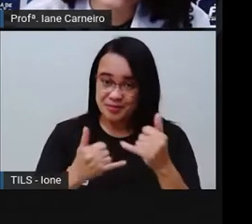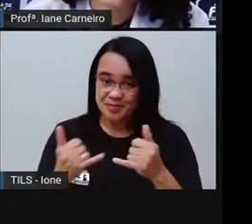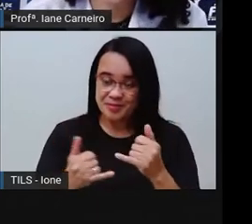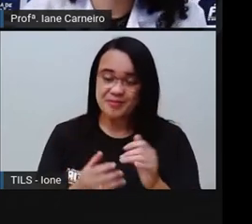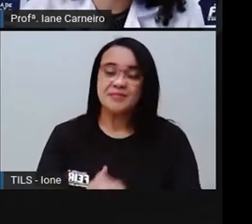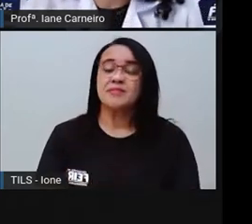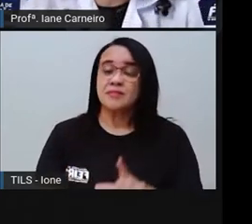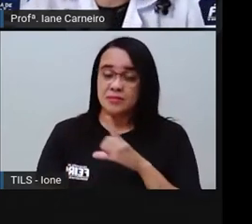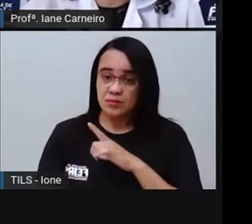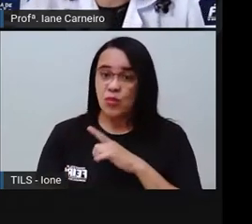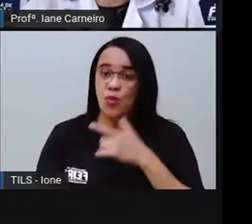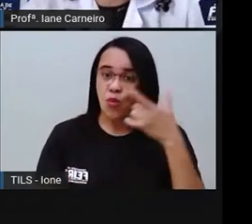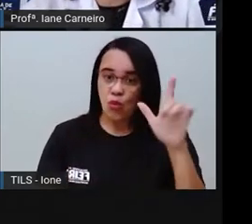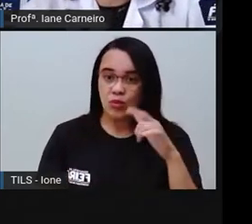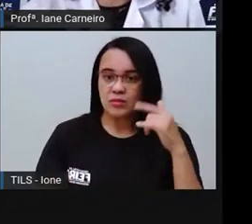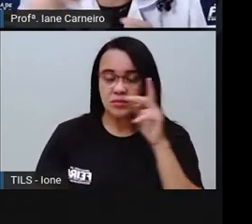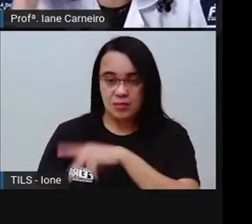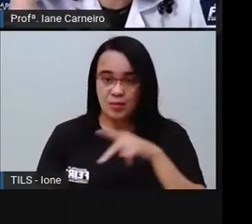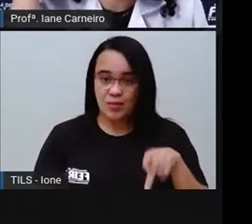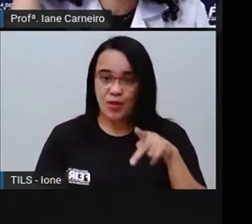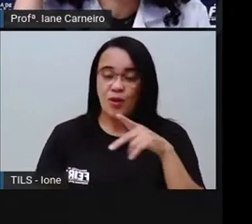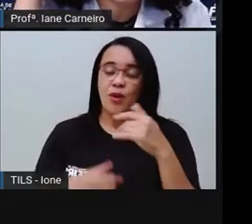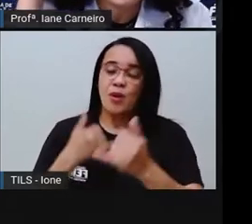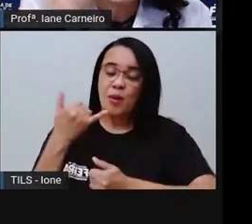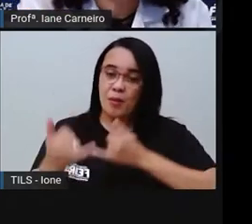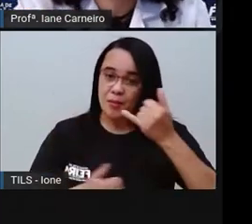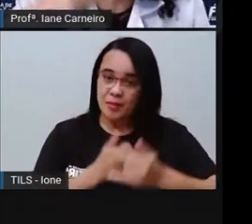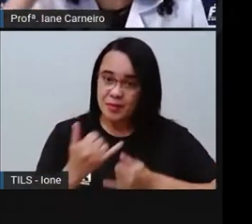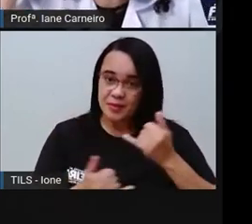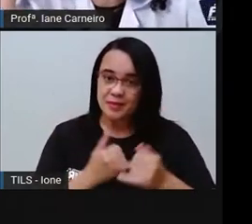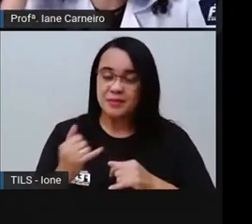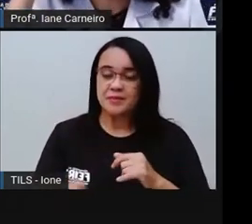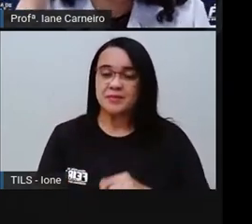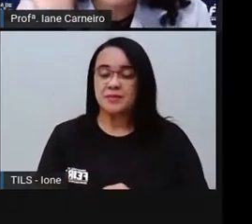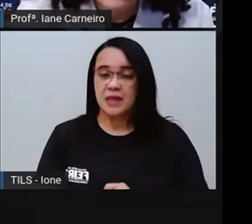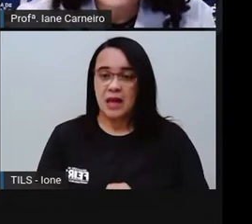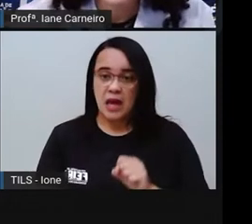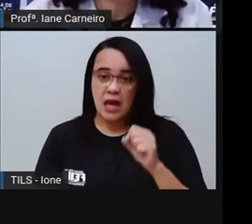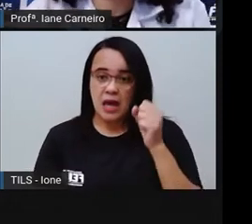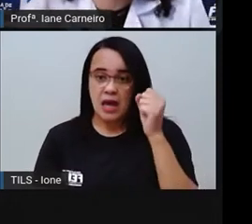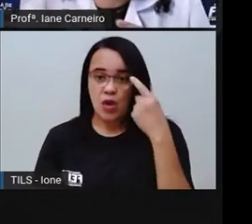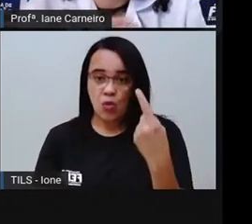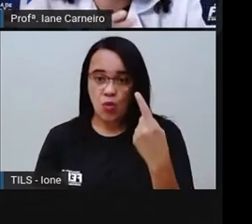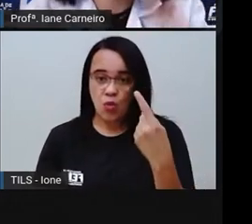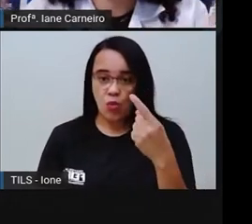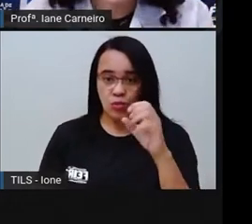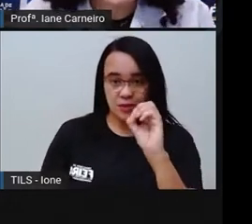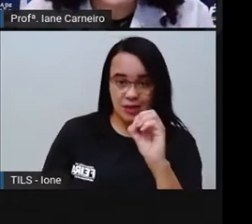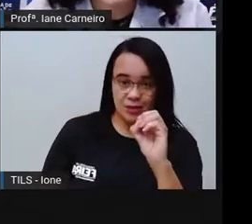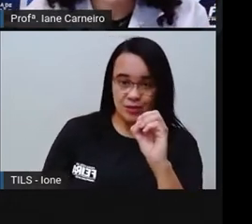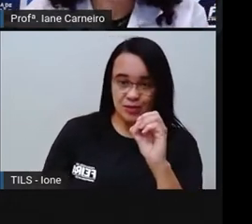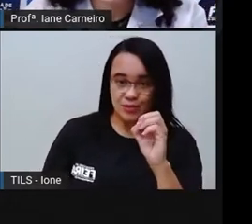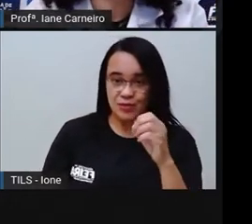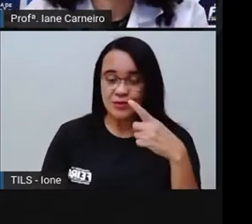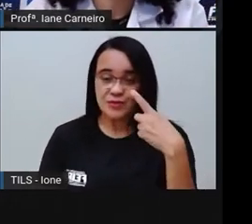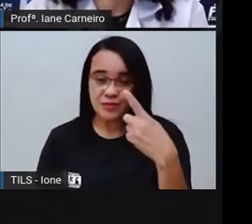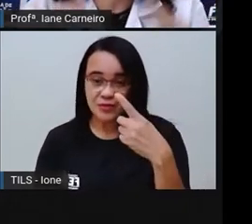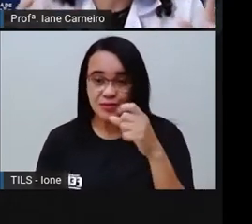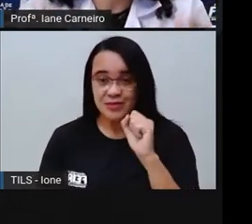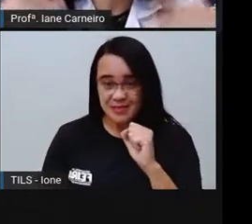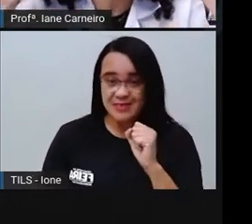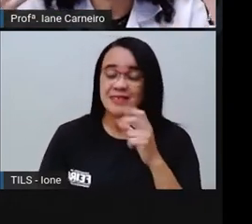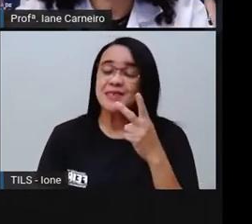também que a planta branca que aquela zerinho ou um né E algumas crianças fazem já tem várias várias